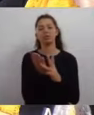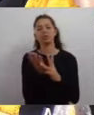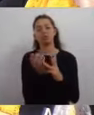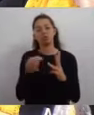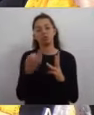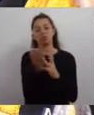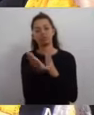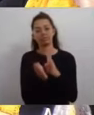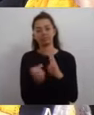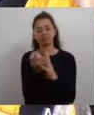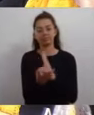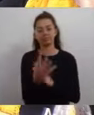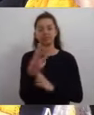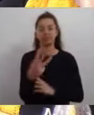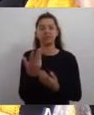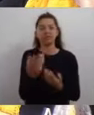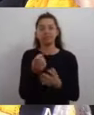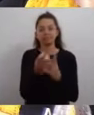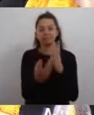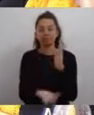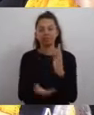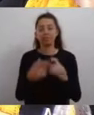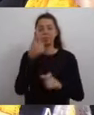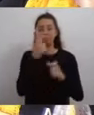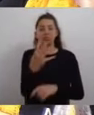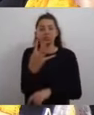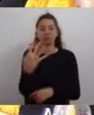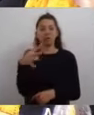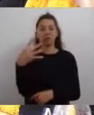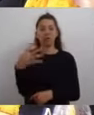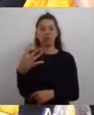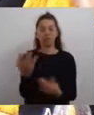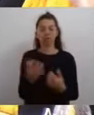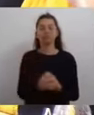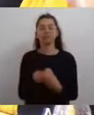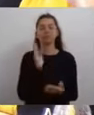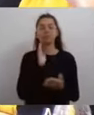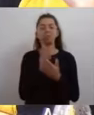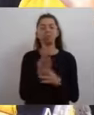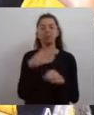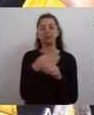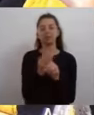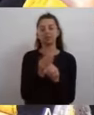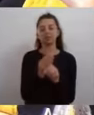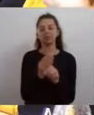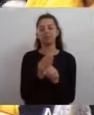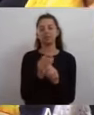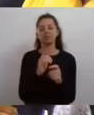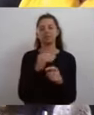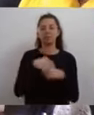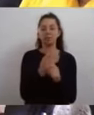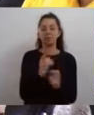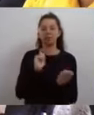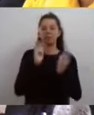São 4 pessoas. Registramos, por último, ainda a alteração do tipo de gabinete de auditoria municipal